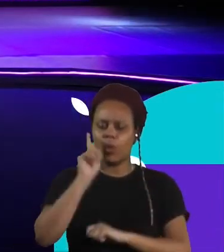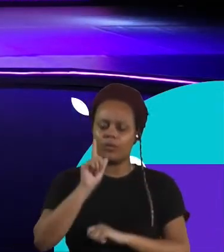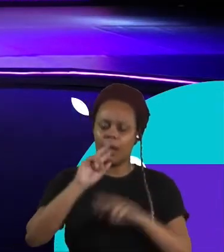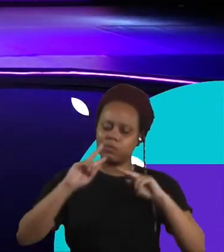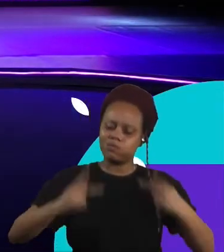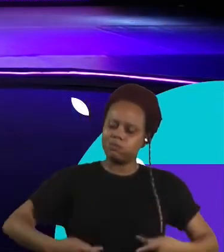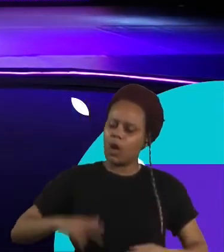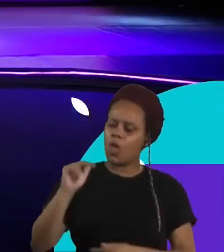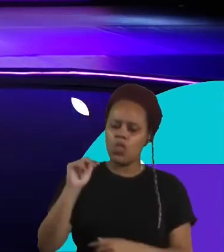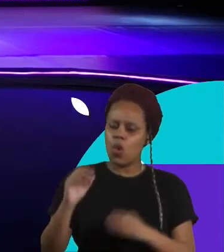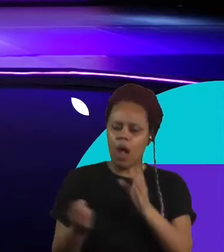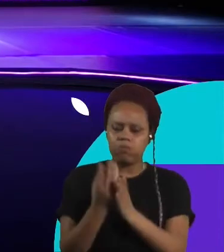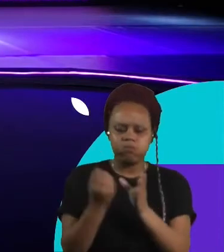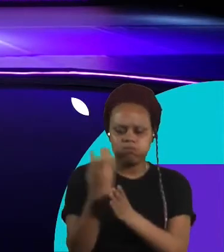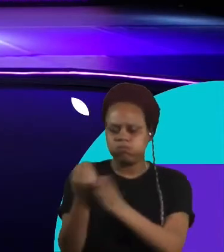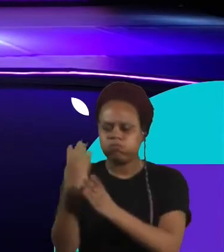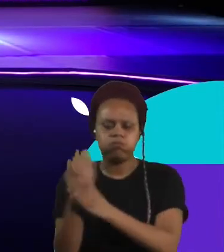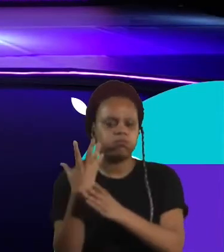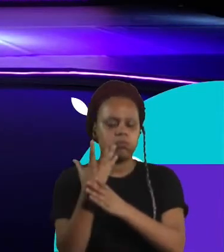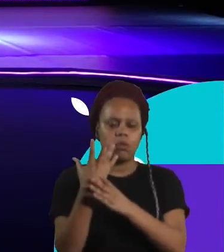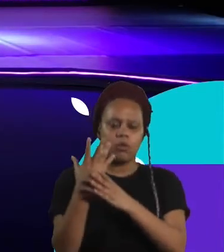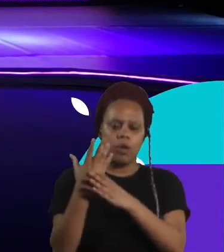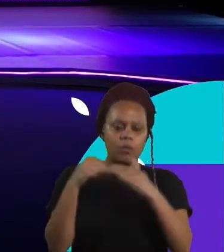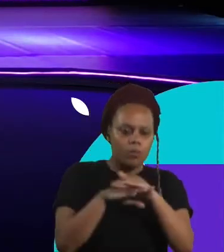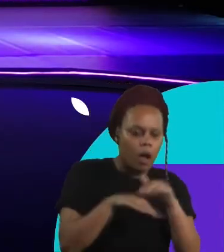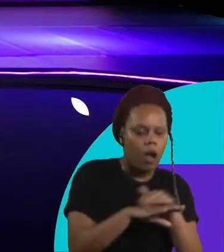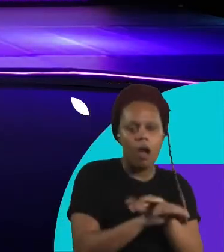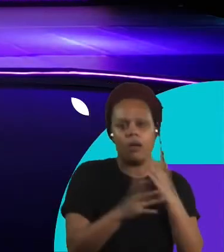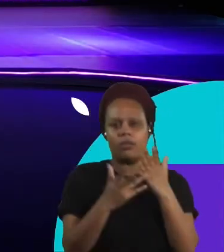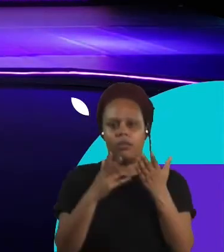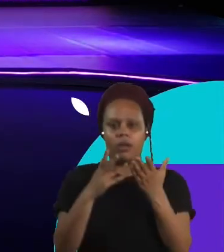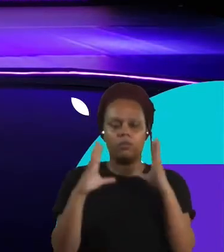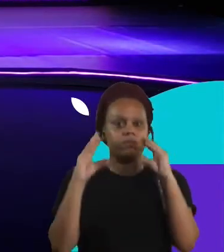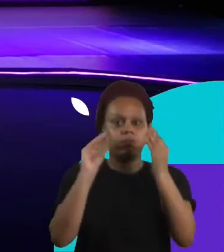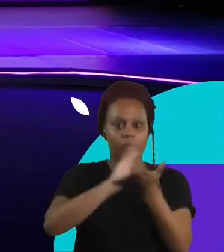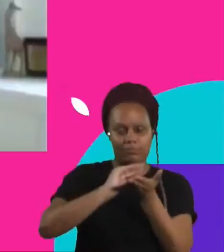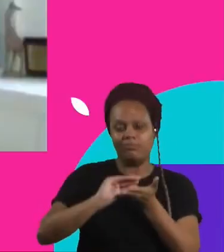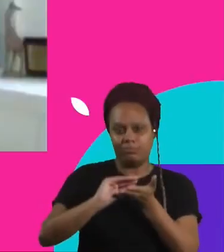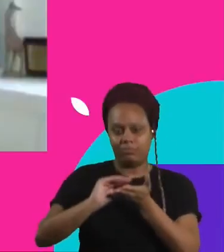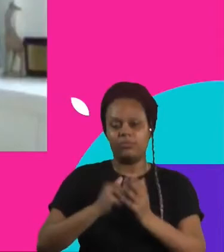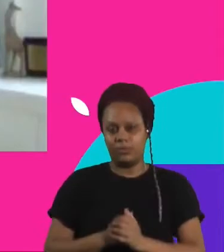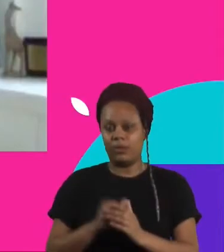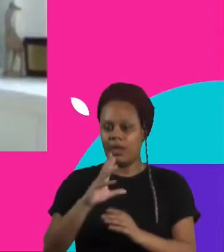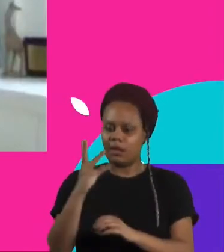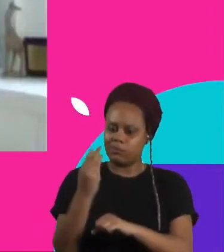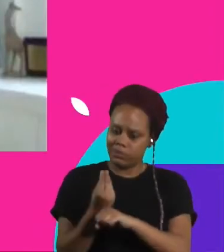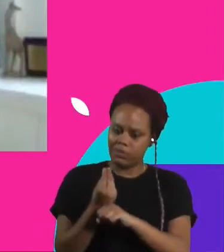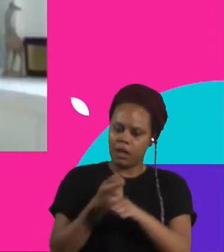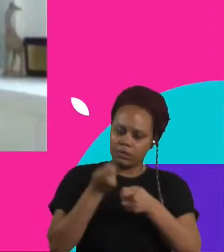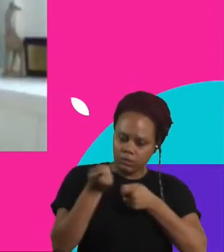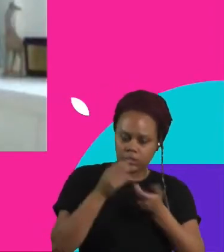nunca gerou e acumulou tantos dados, e, portanto, essa habilidade de saber lidar com dados é nova para todos, né?